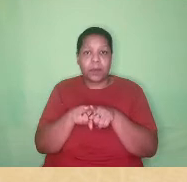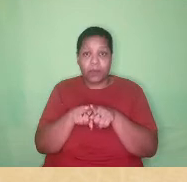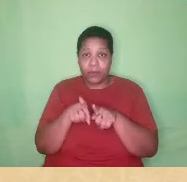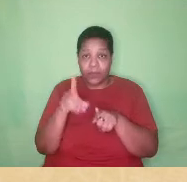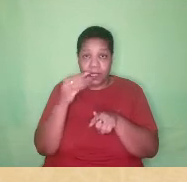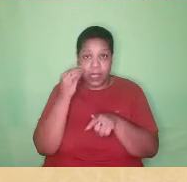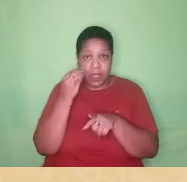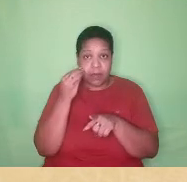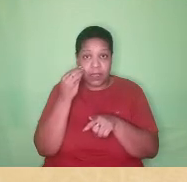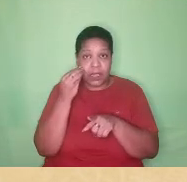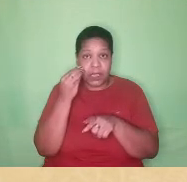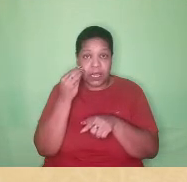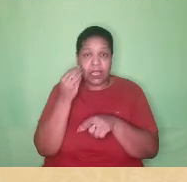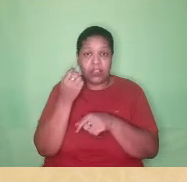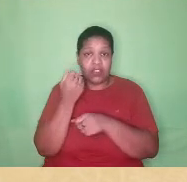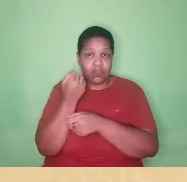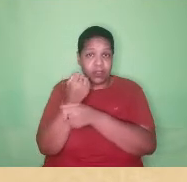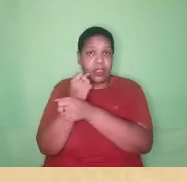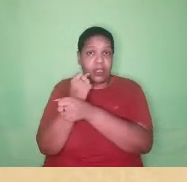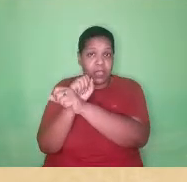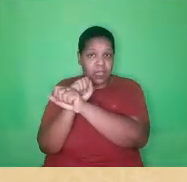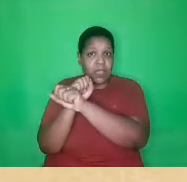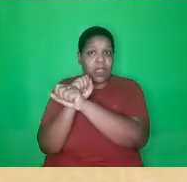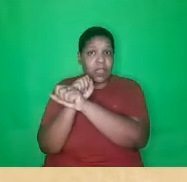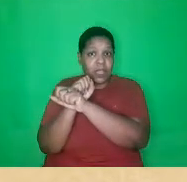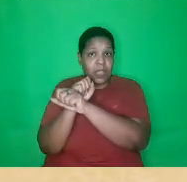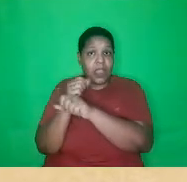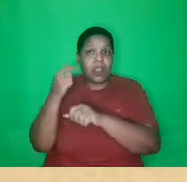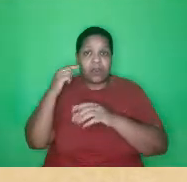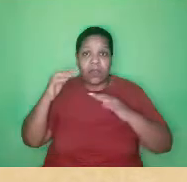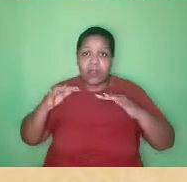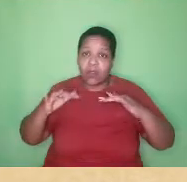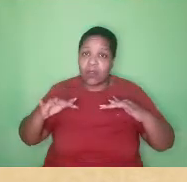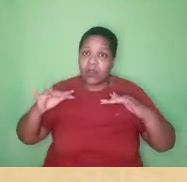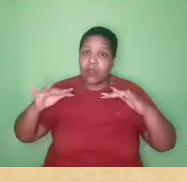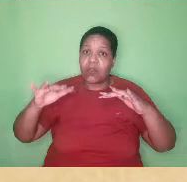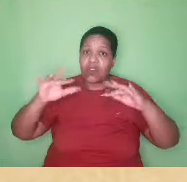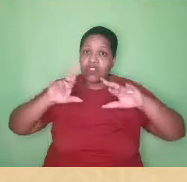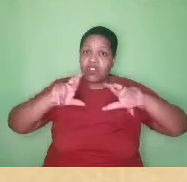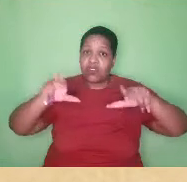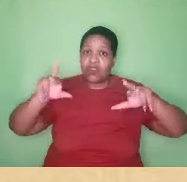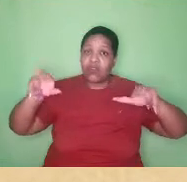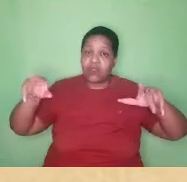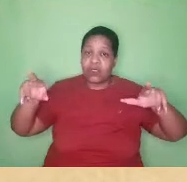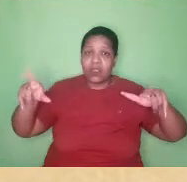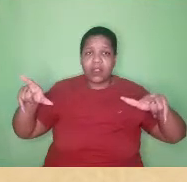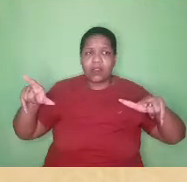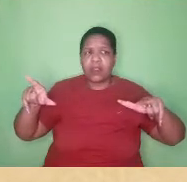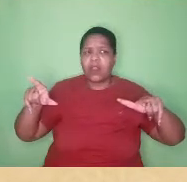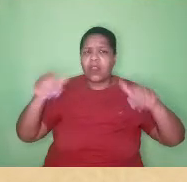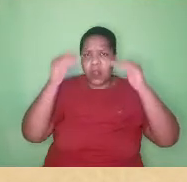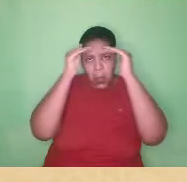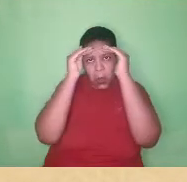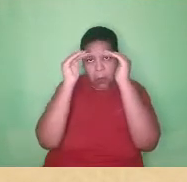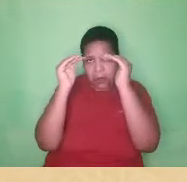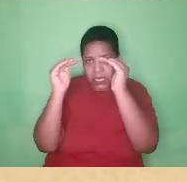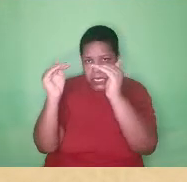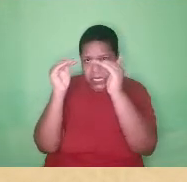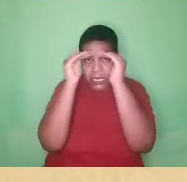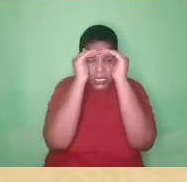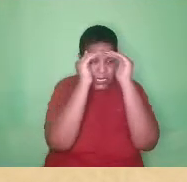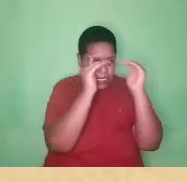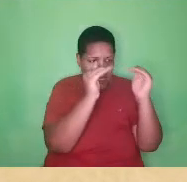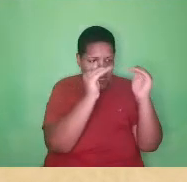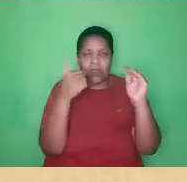escravidão que vai tendo forma de ocupação diferenciada, né? Não só obedecendo às áreas que estão vinculadas ao